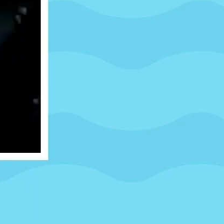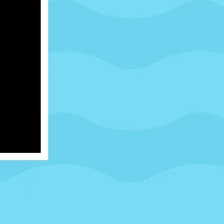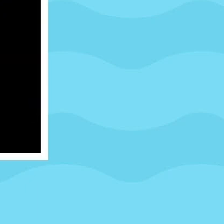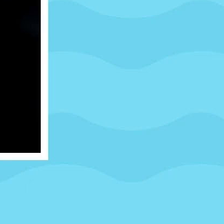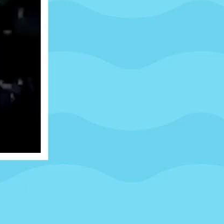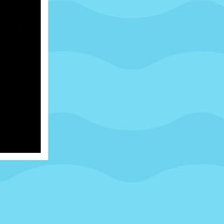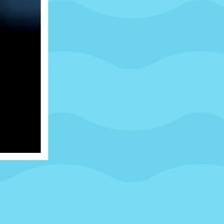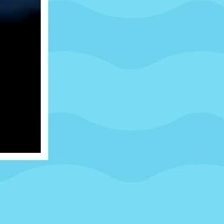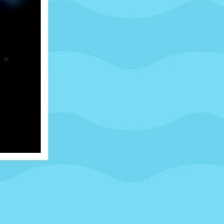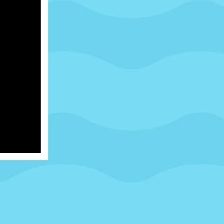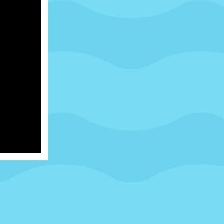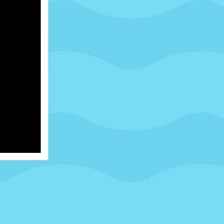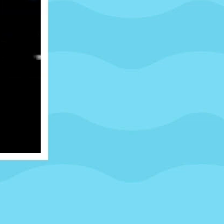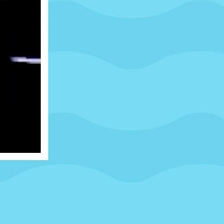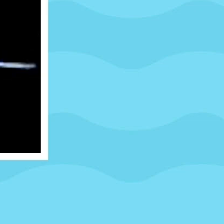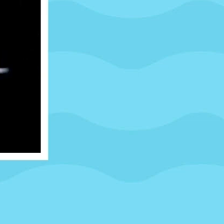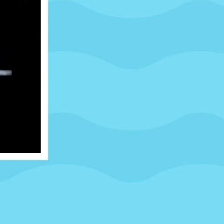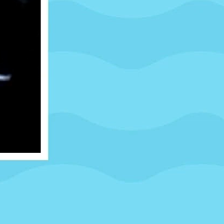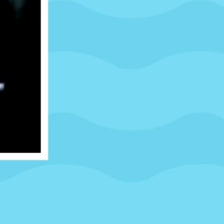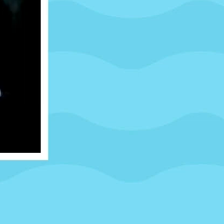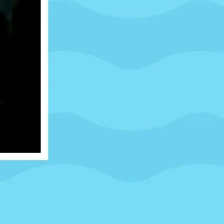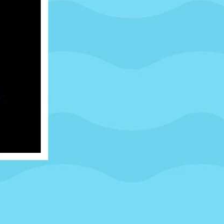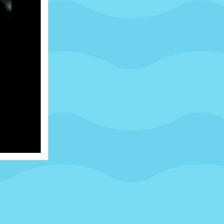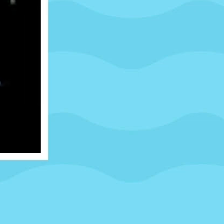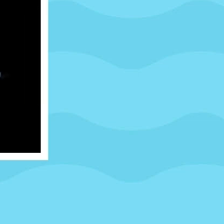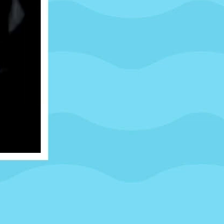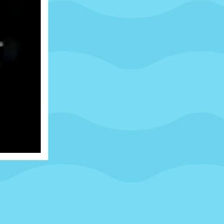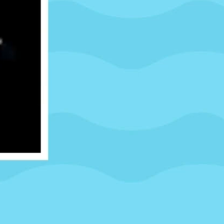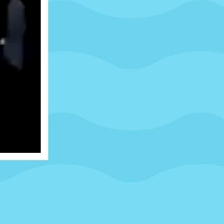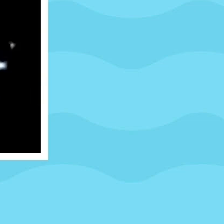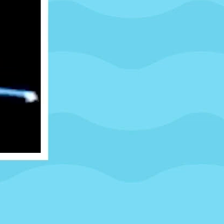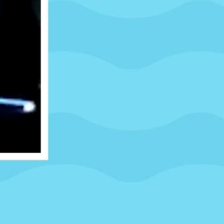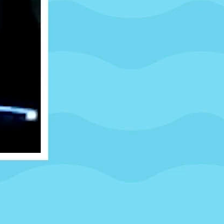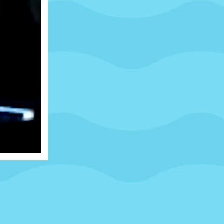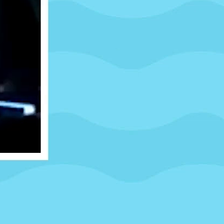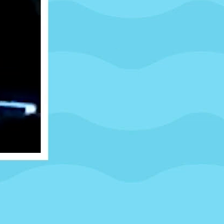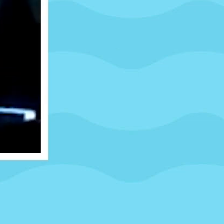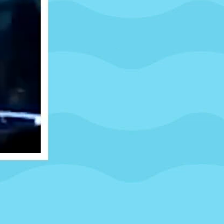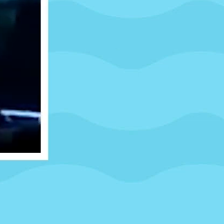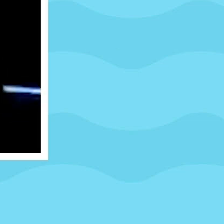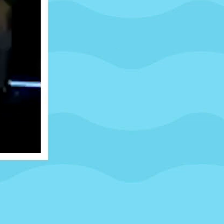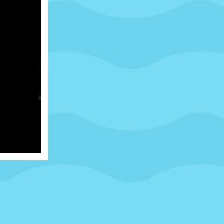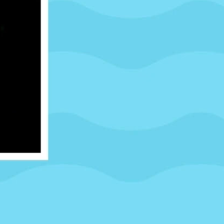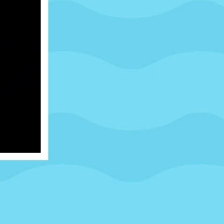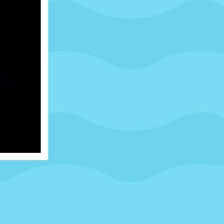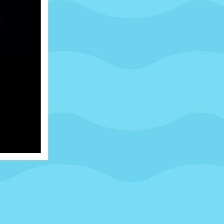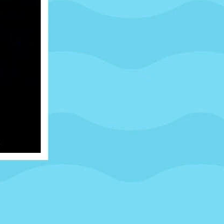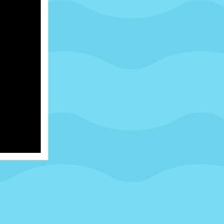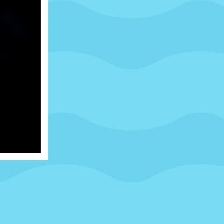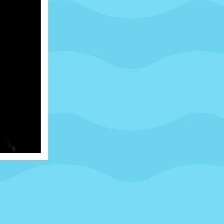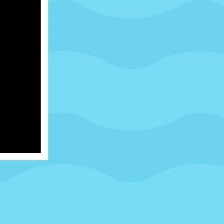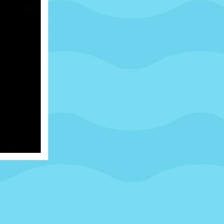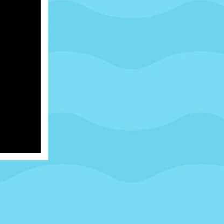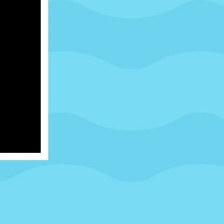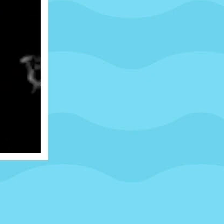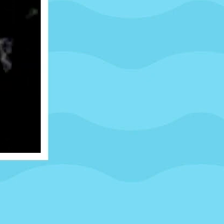para essa apresentação. Item número 6, cordão de entrada.